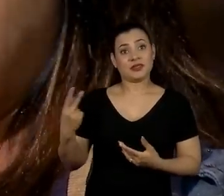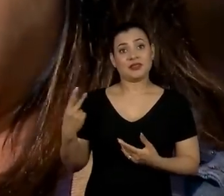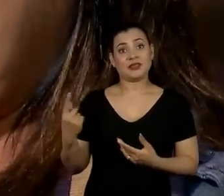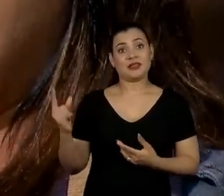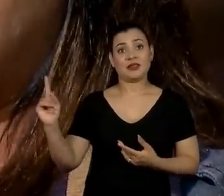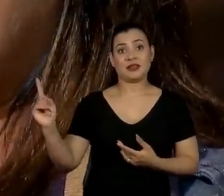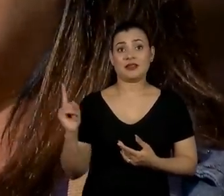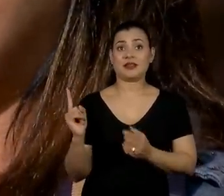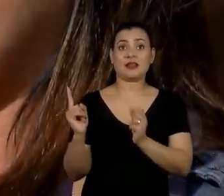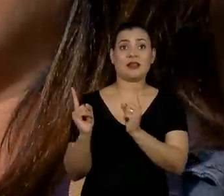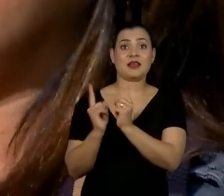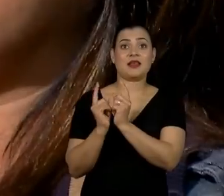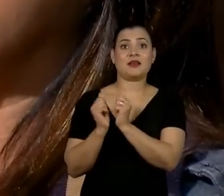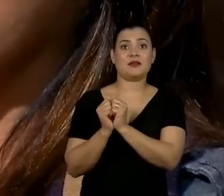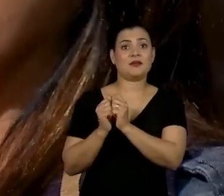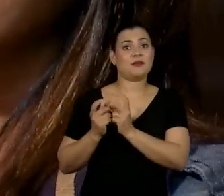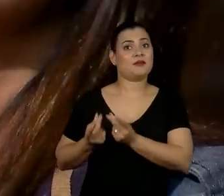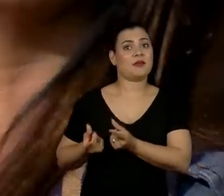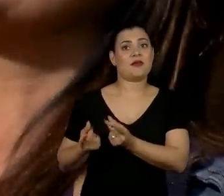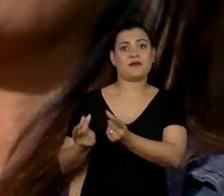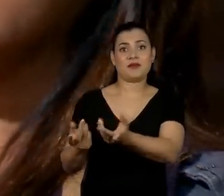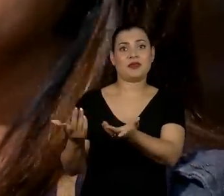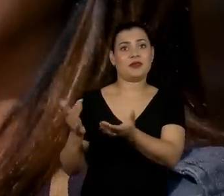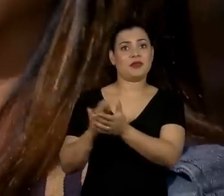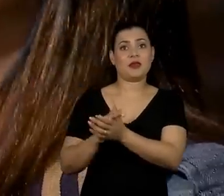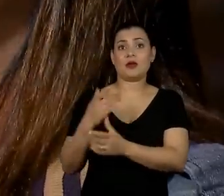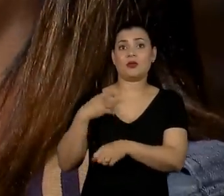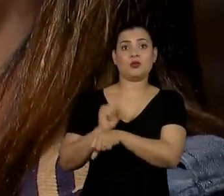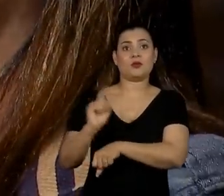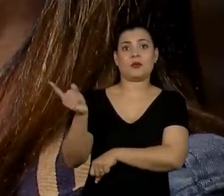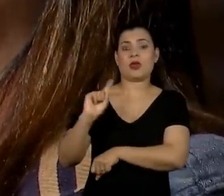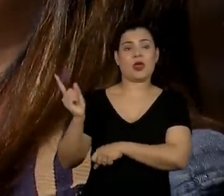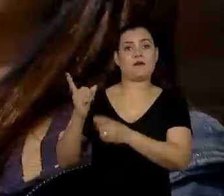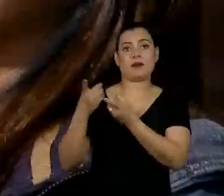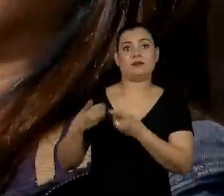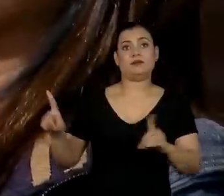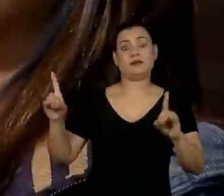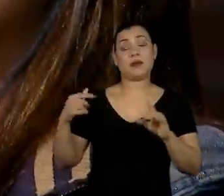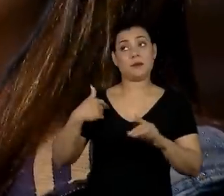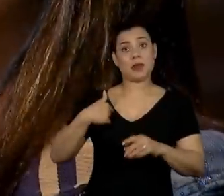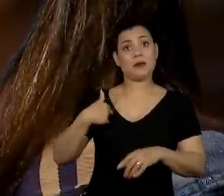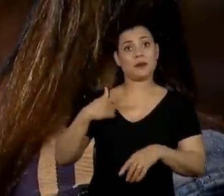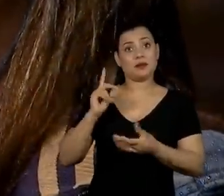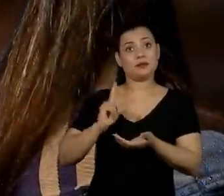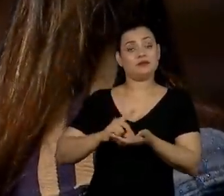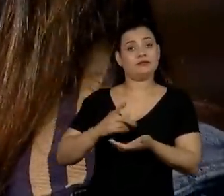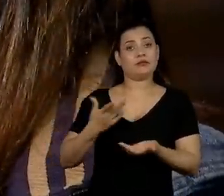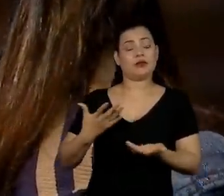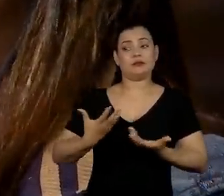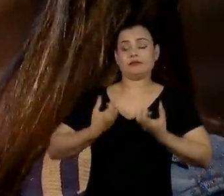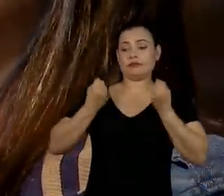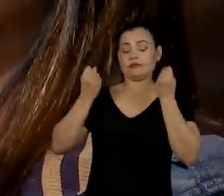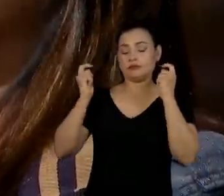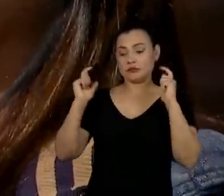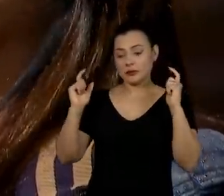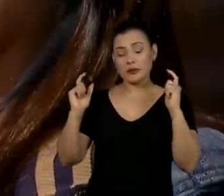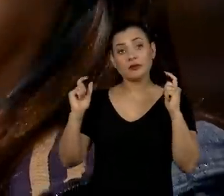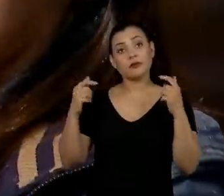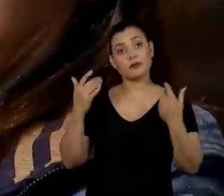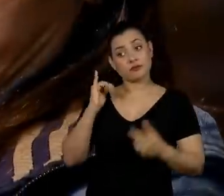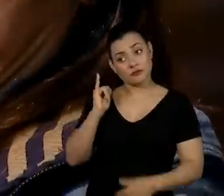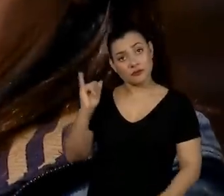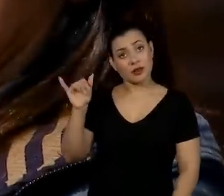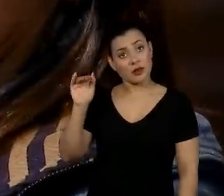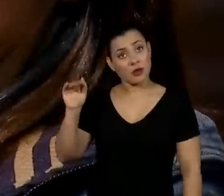sendo o meu parceiro para o resto da vida né não né para mim foi um mas aí eu falei olha